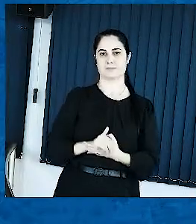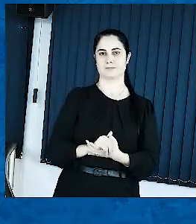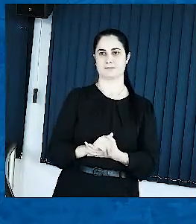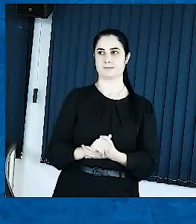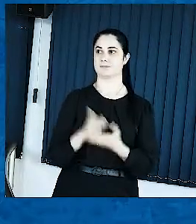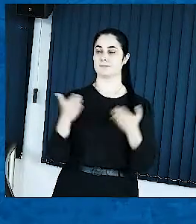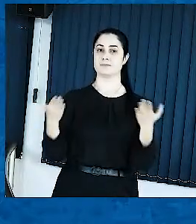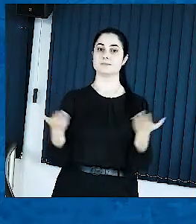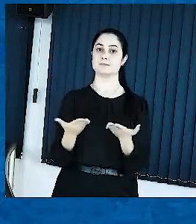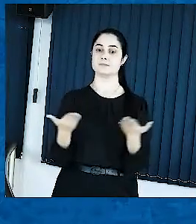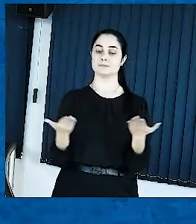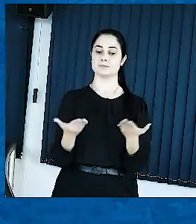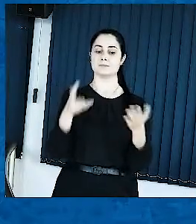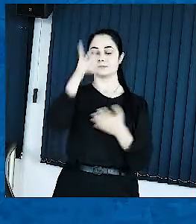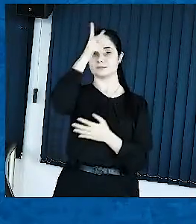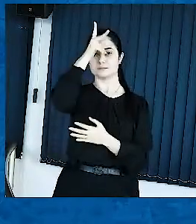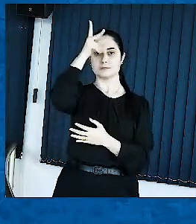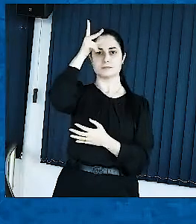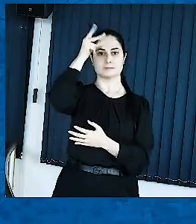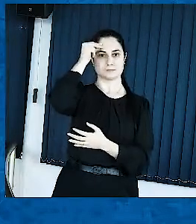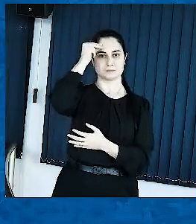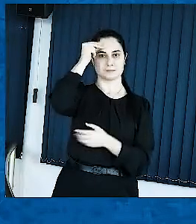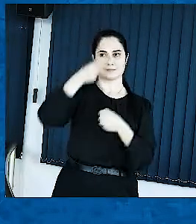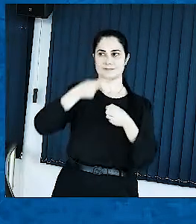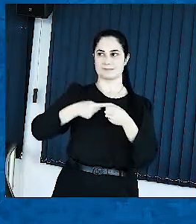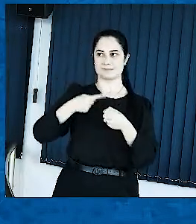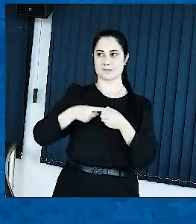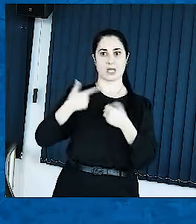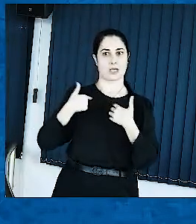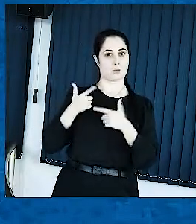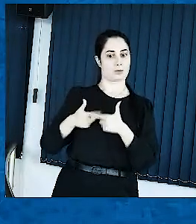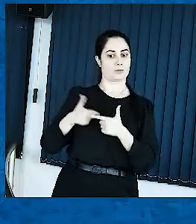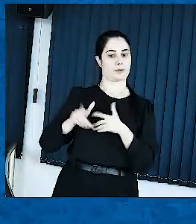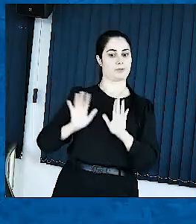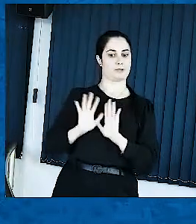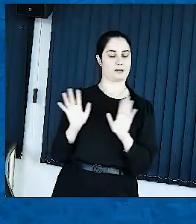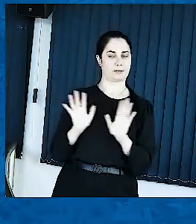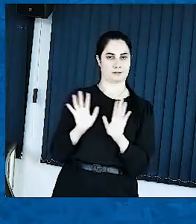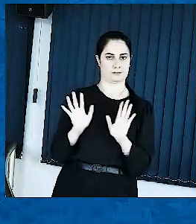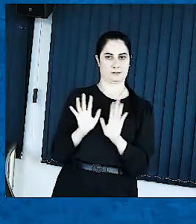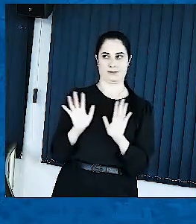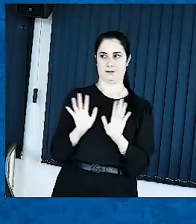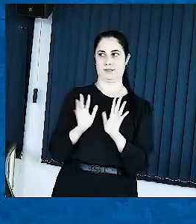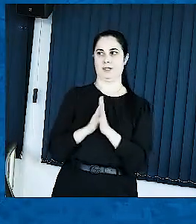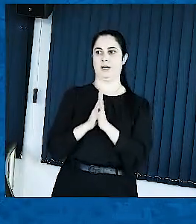E agora o papel do município. Eu não quero trazer problema aqui não, tá, gente?